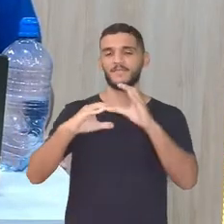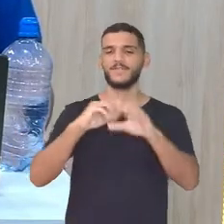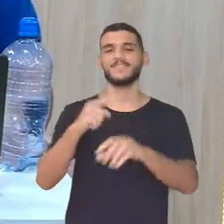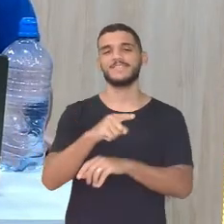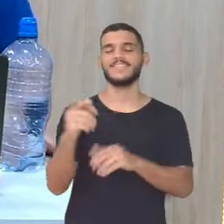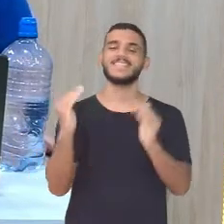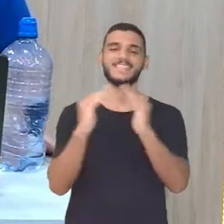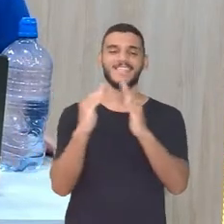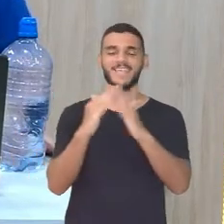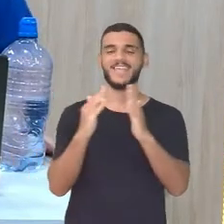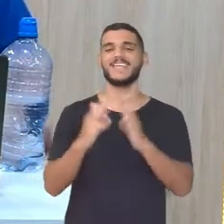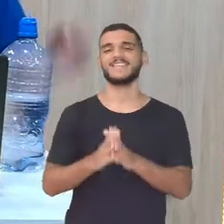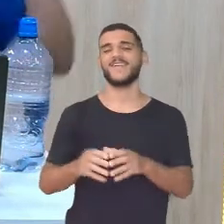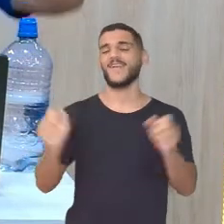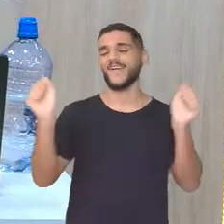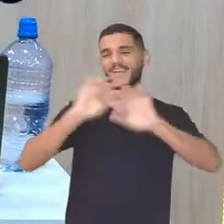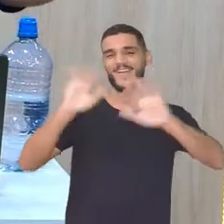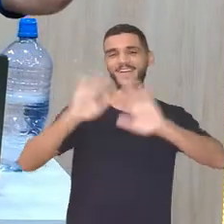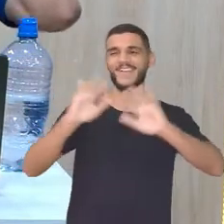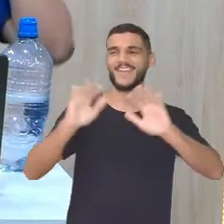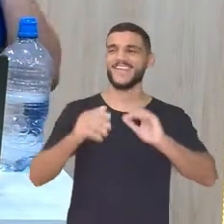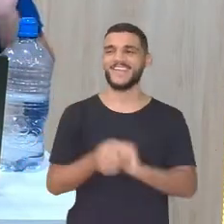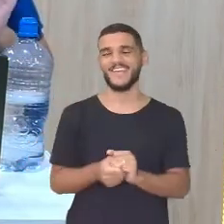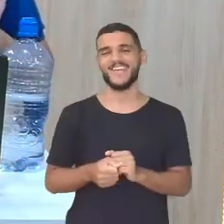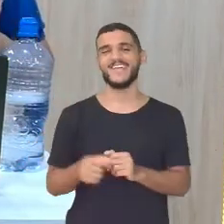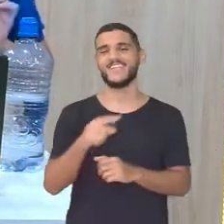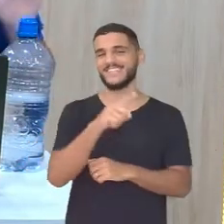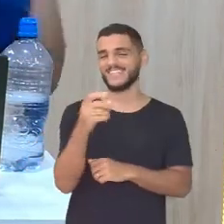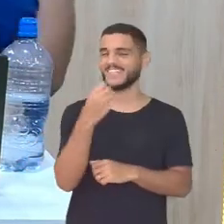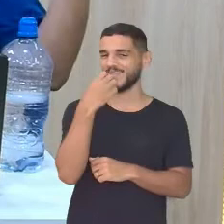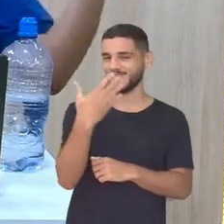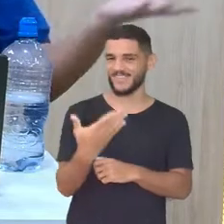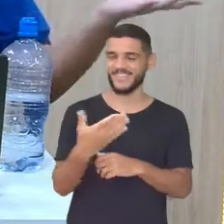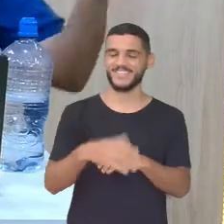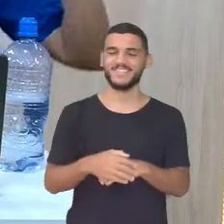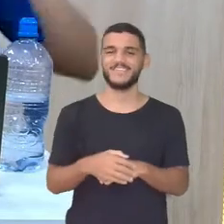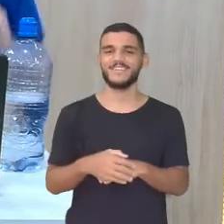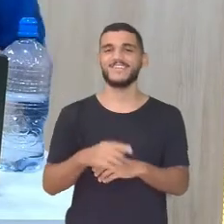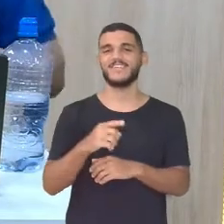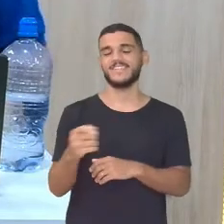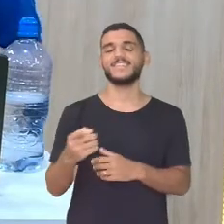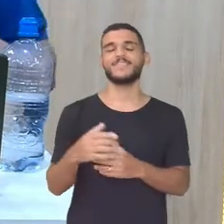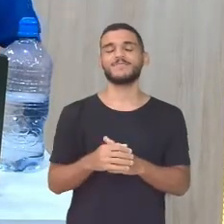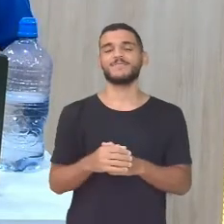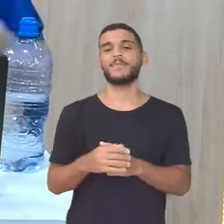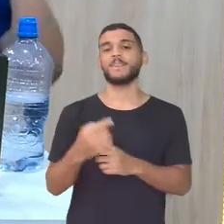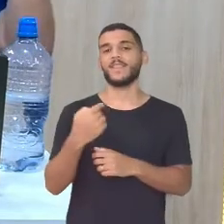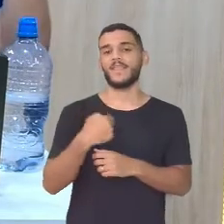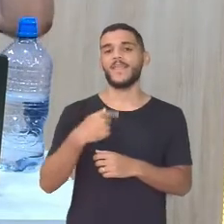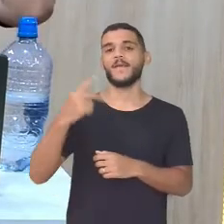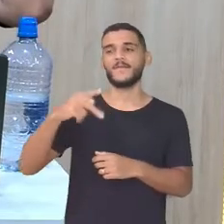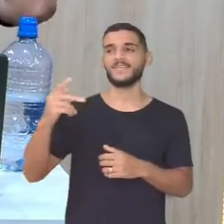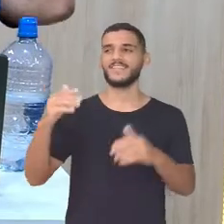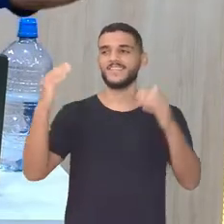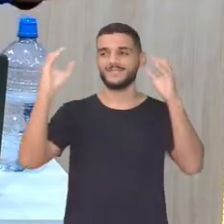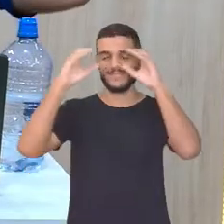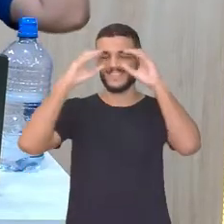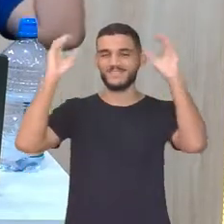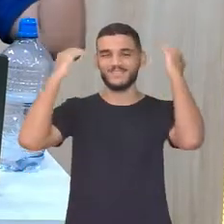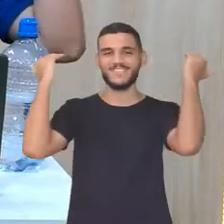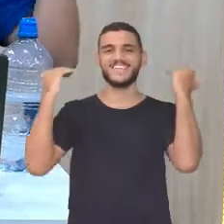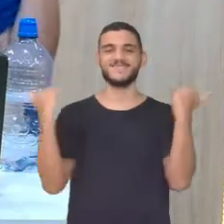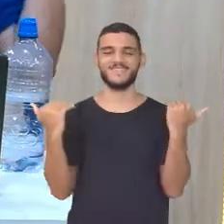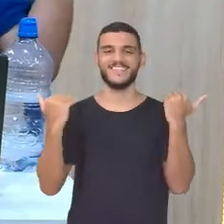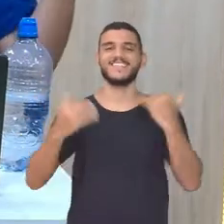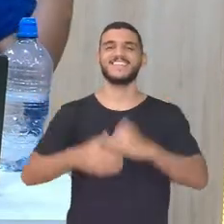Olá, professora Viviane. Olá, lindezas. Como estão? Como vocês sabem, eu sou Camille Borba. Este aqui é o meu